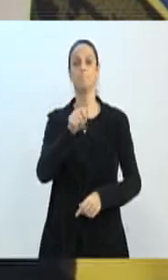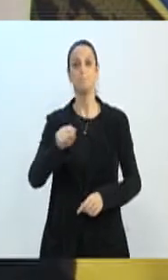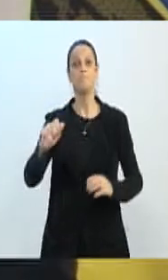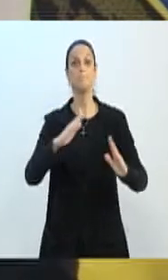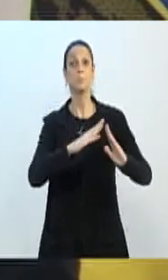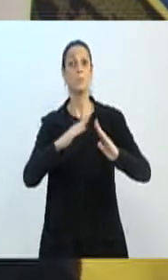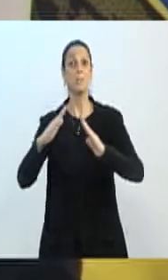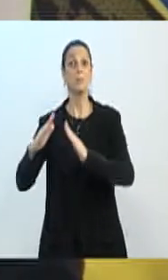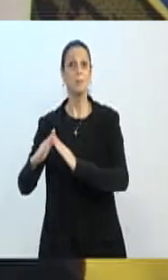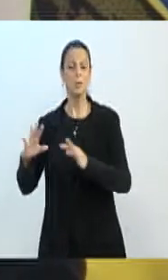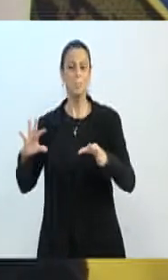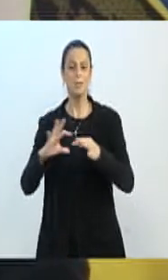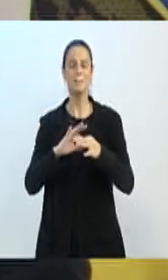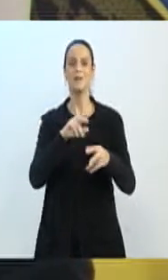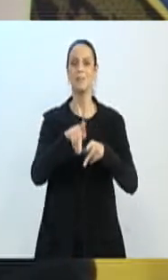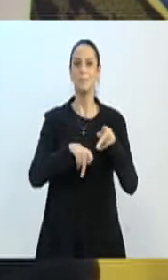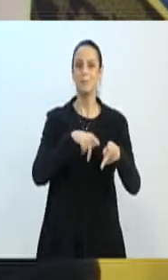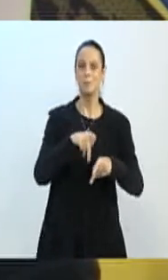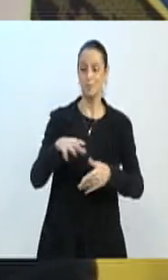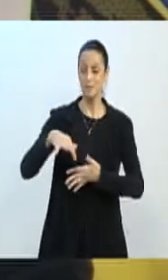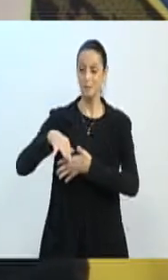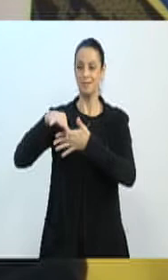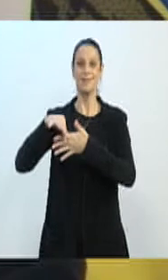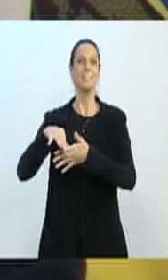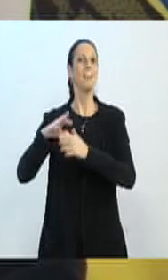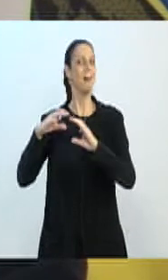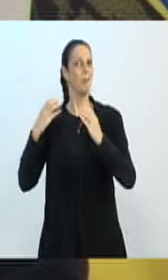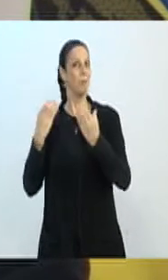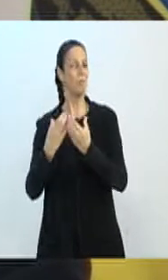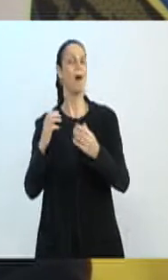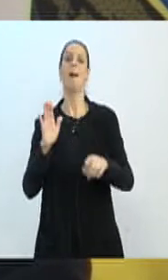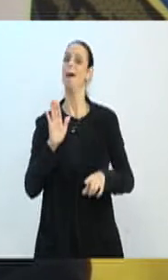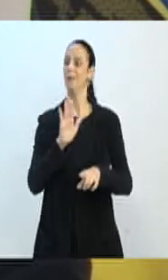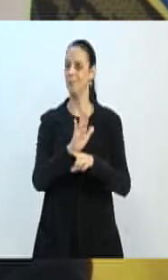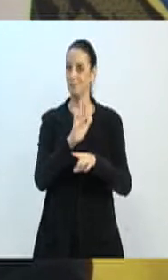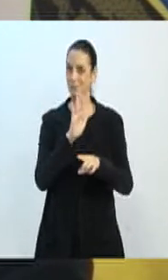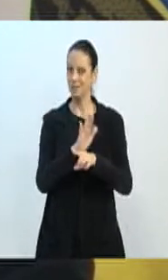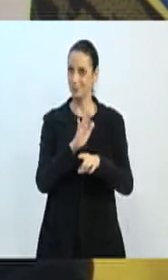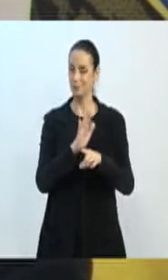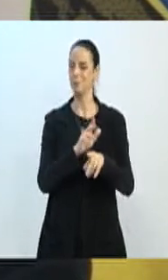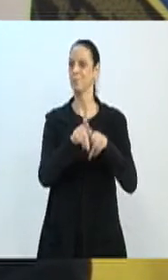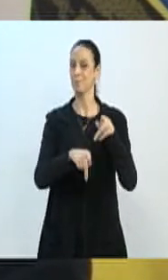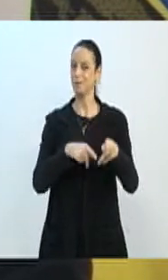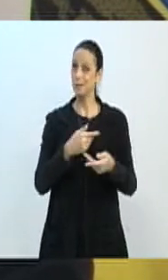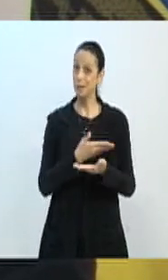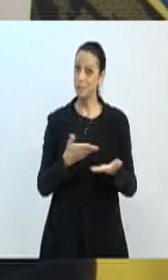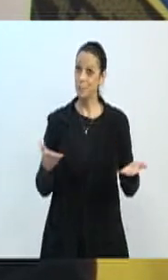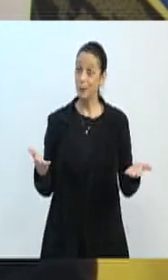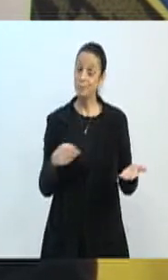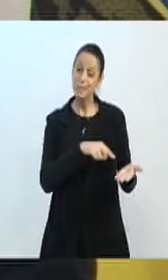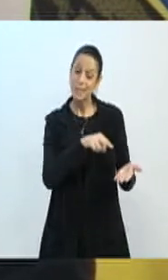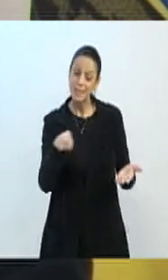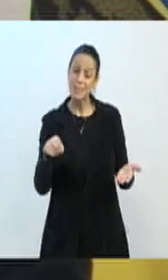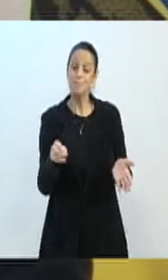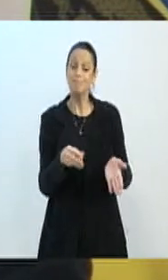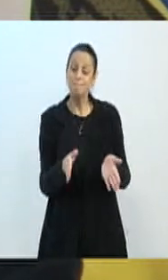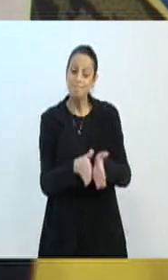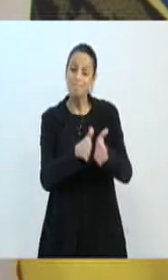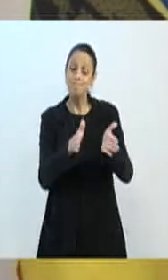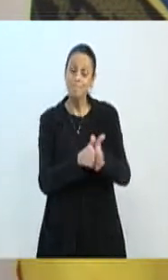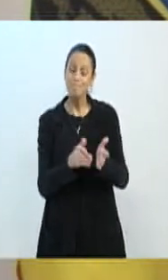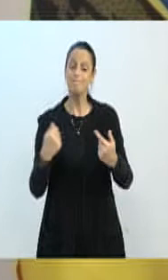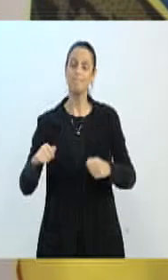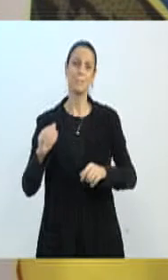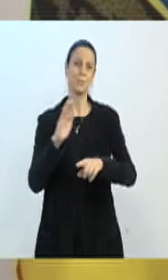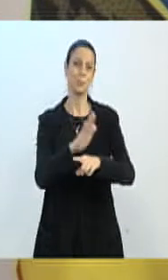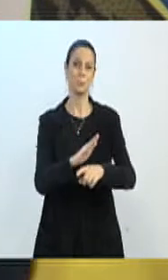de moradores EA população os líderes comunitários fazem em prol da população mais necessitada de Blumenau